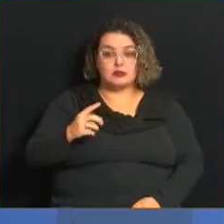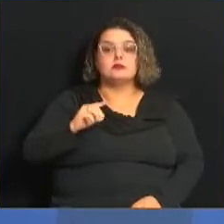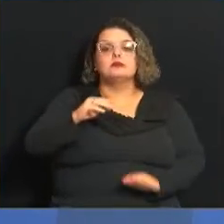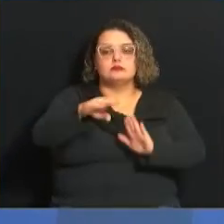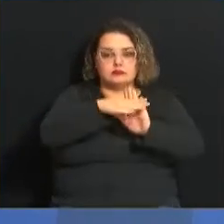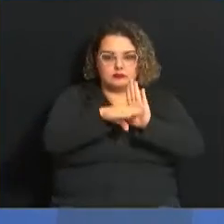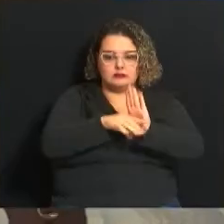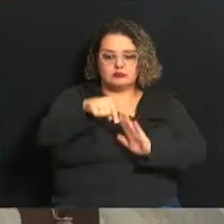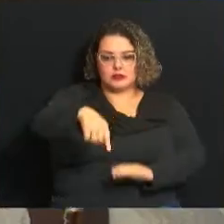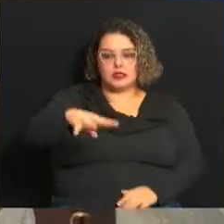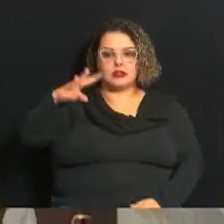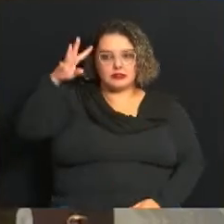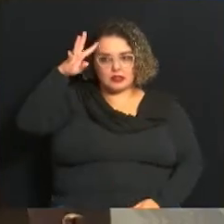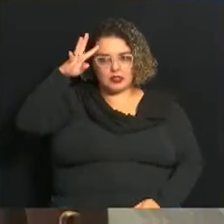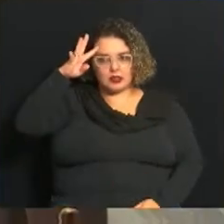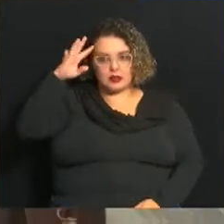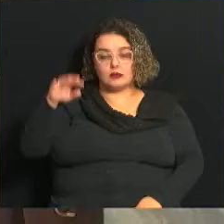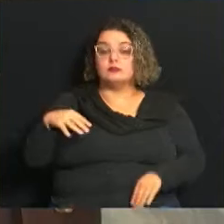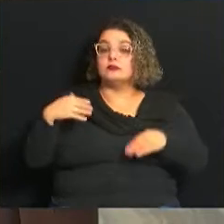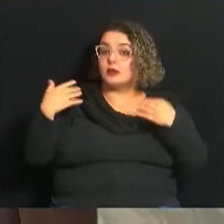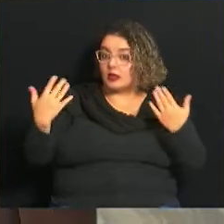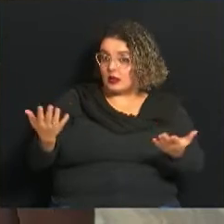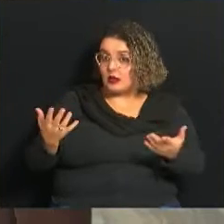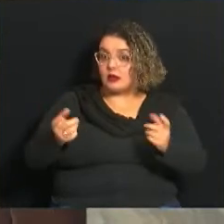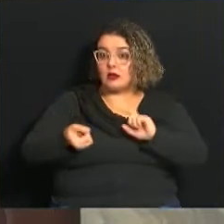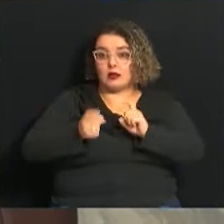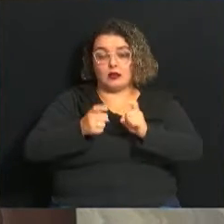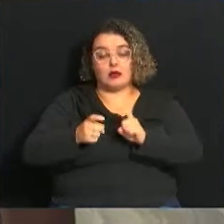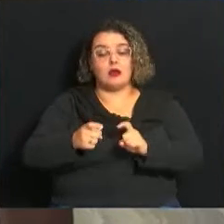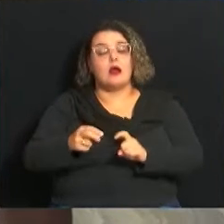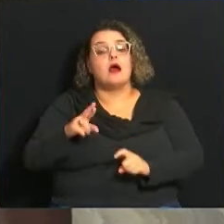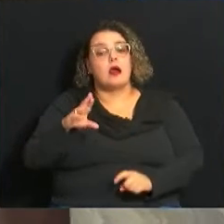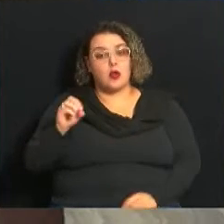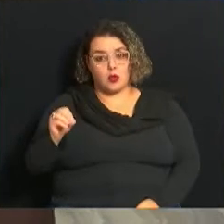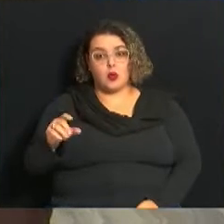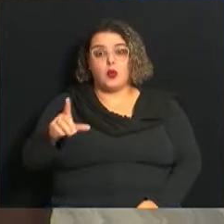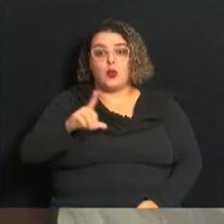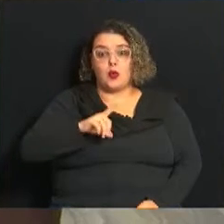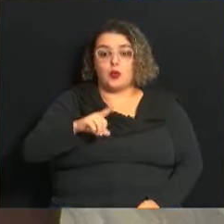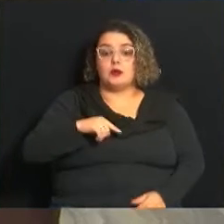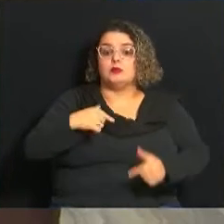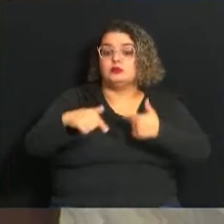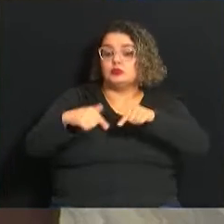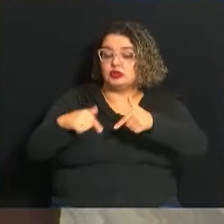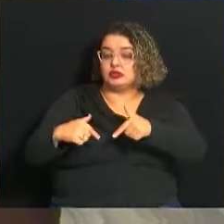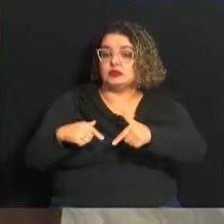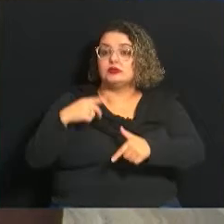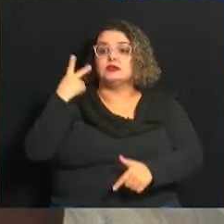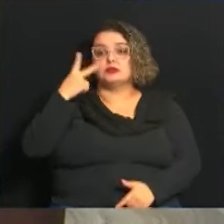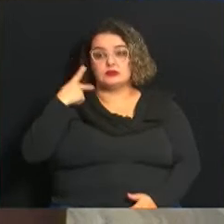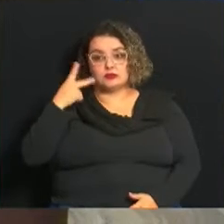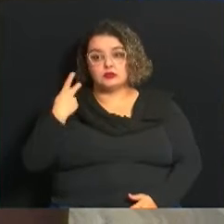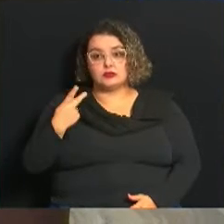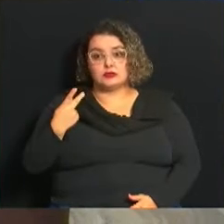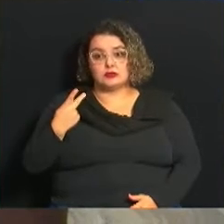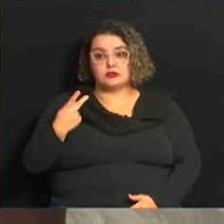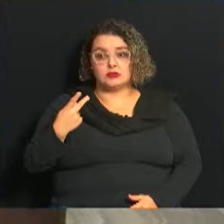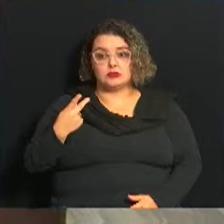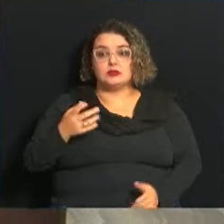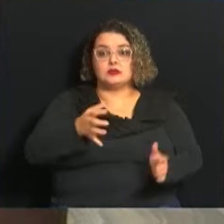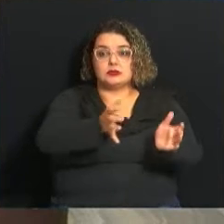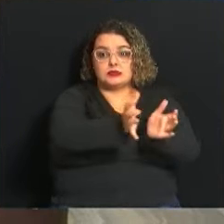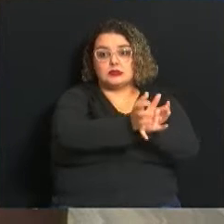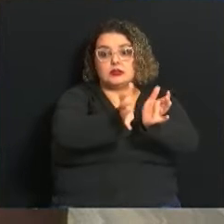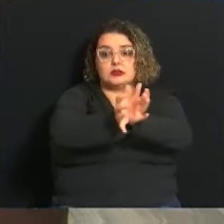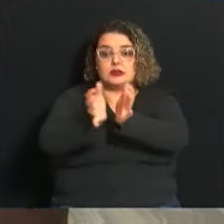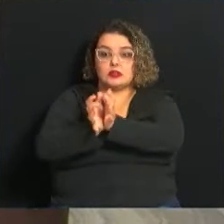desta quarta-feira. E além da reunião ordinária, nós temos o trabalho dos parlamentares através das comissões. E a